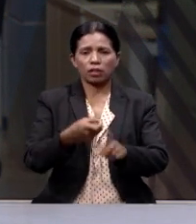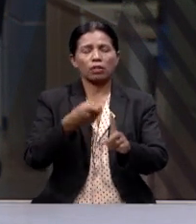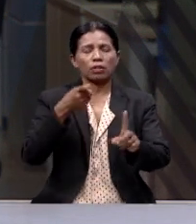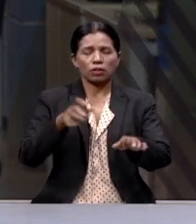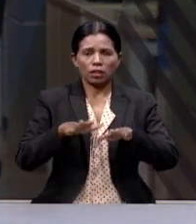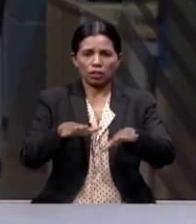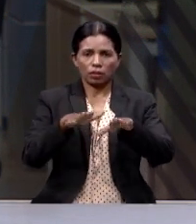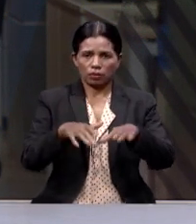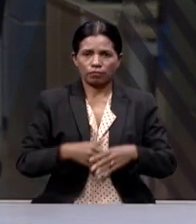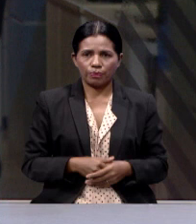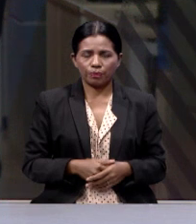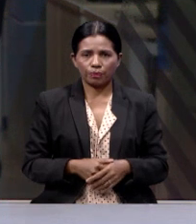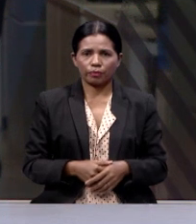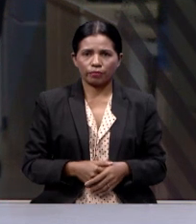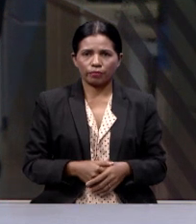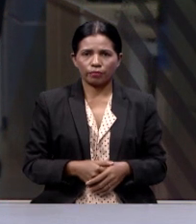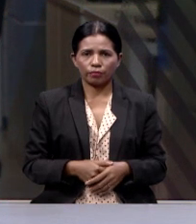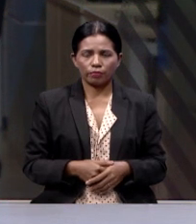Gloco.